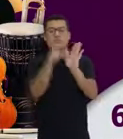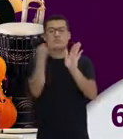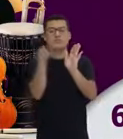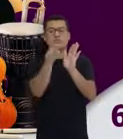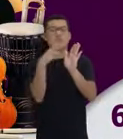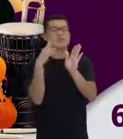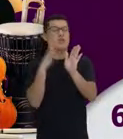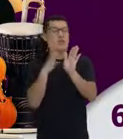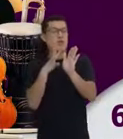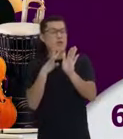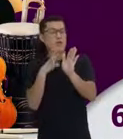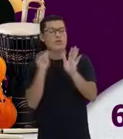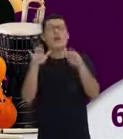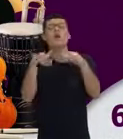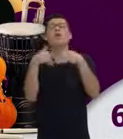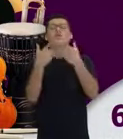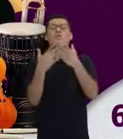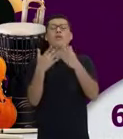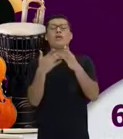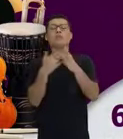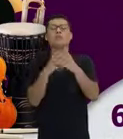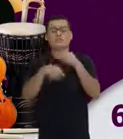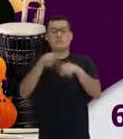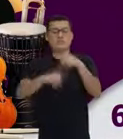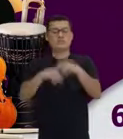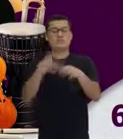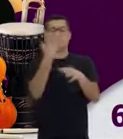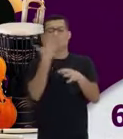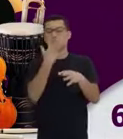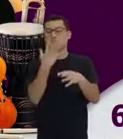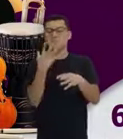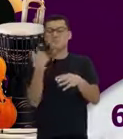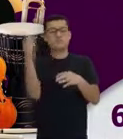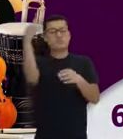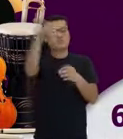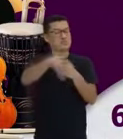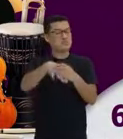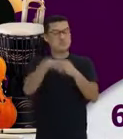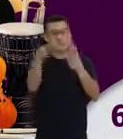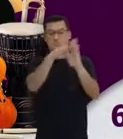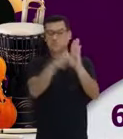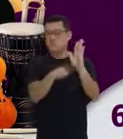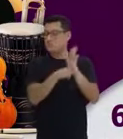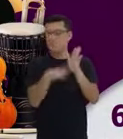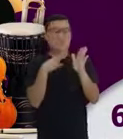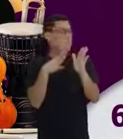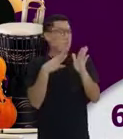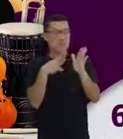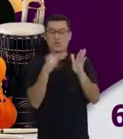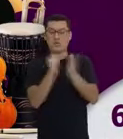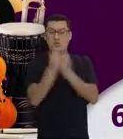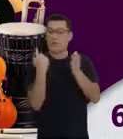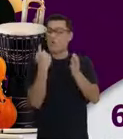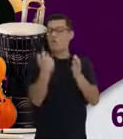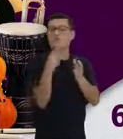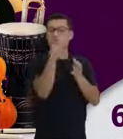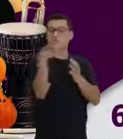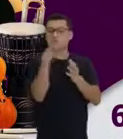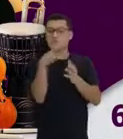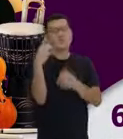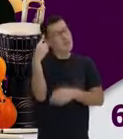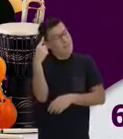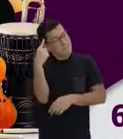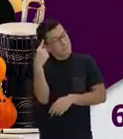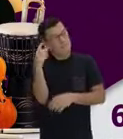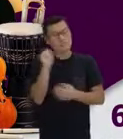Você conhece e quais instrumentos que você conhece que não estão nessa lista então convite é para você pensar